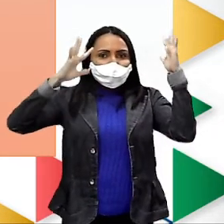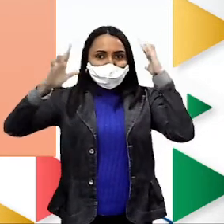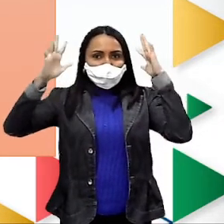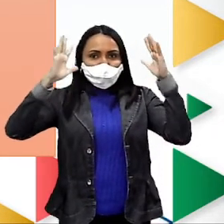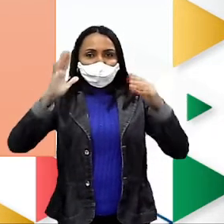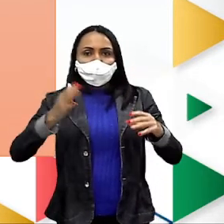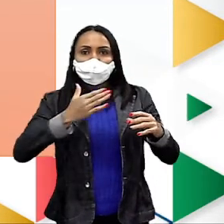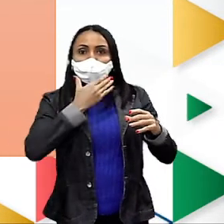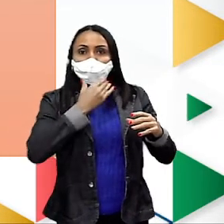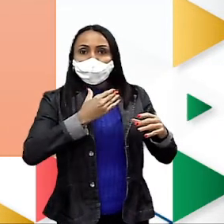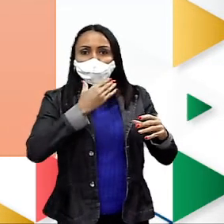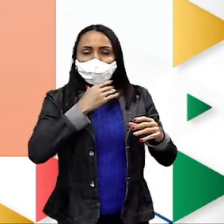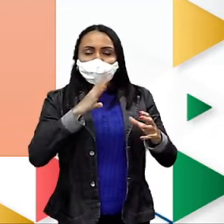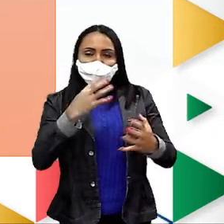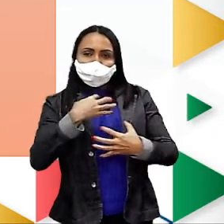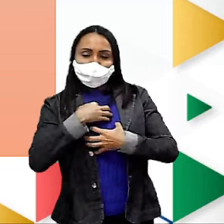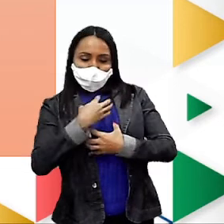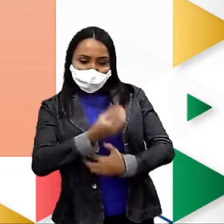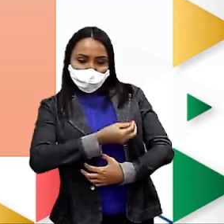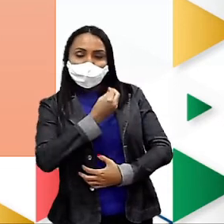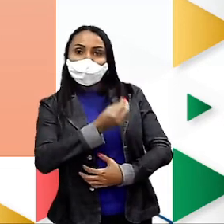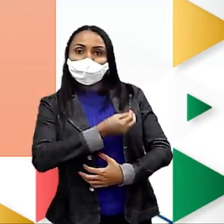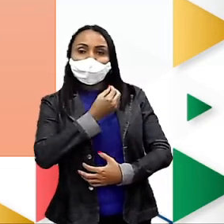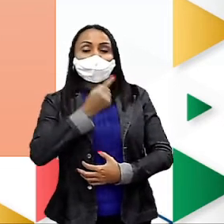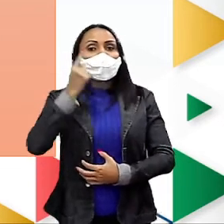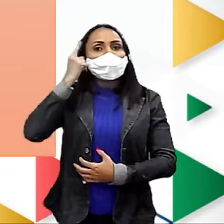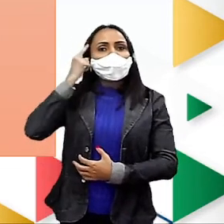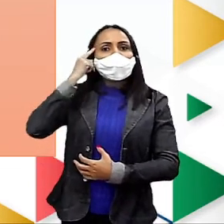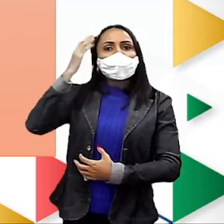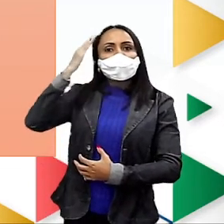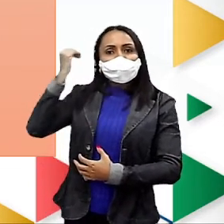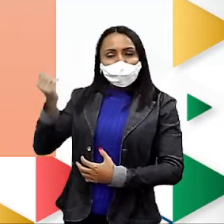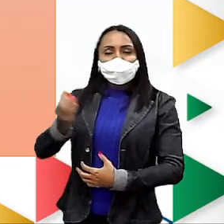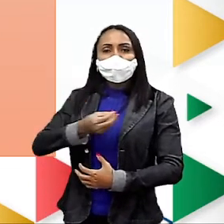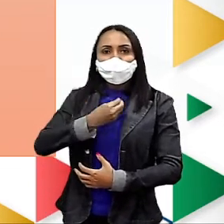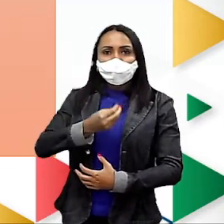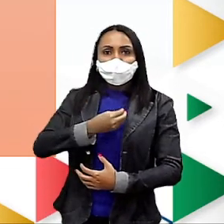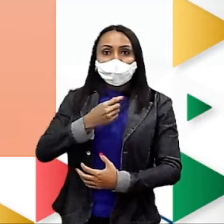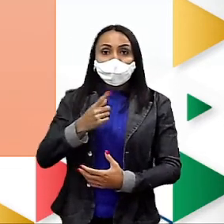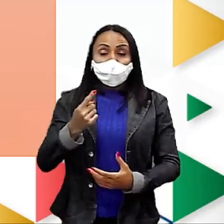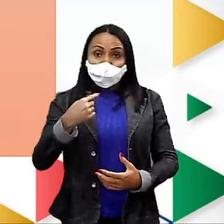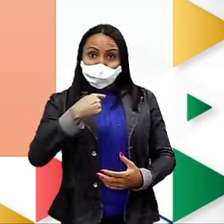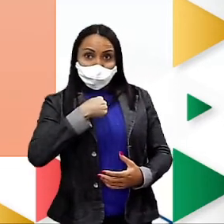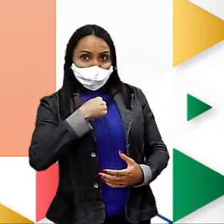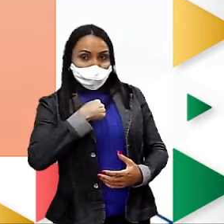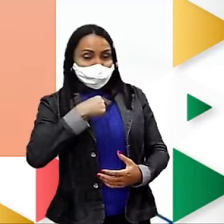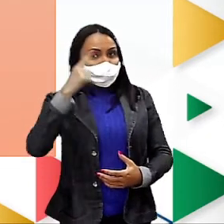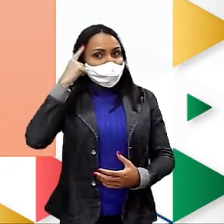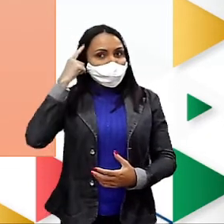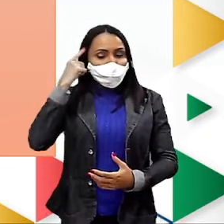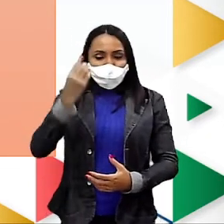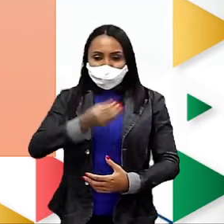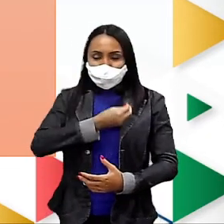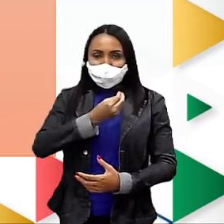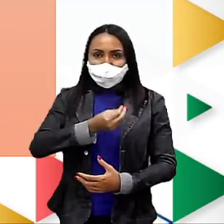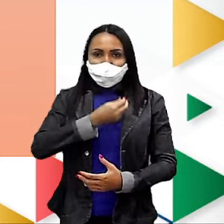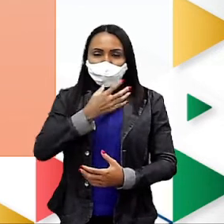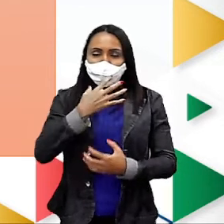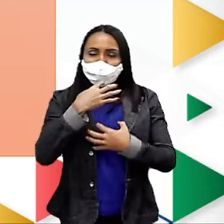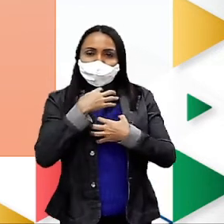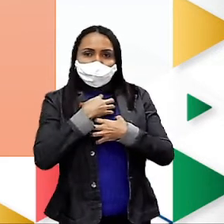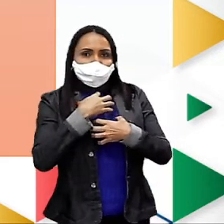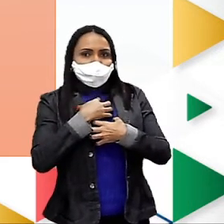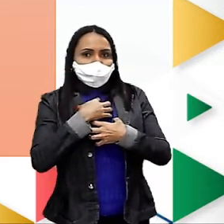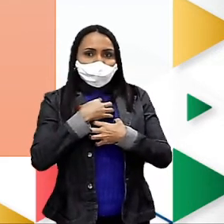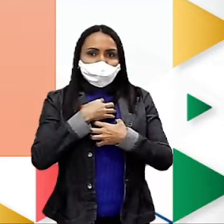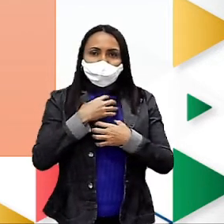homem vulgar, sentir é viver e pensar é saber viver. Para mim, pensar é viver e sentir